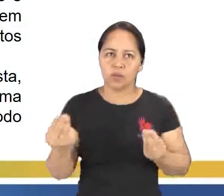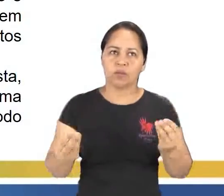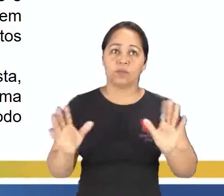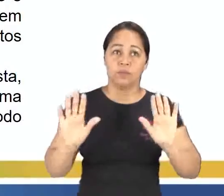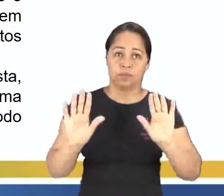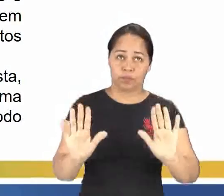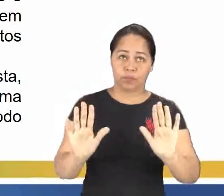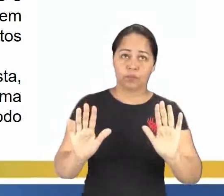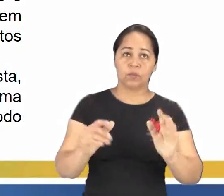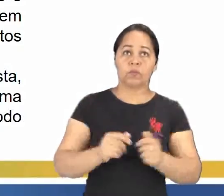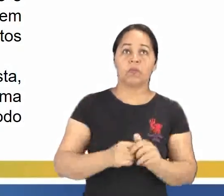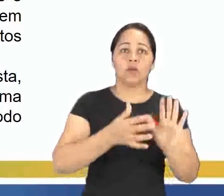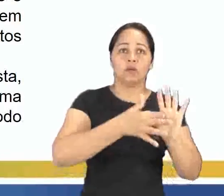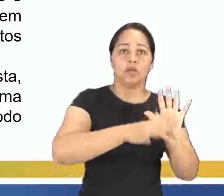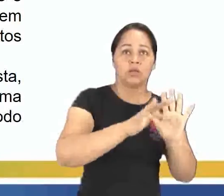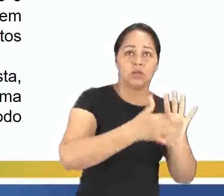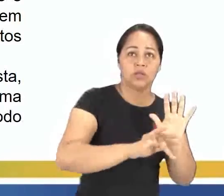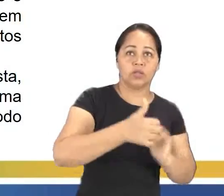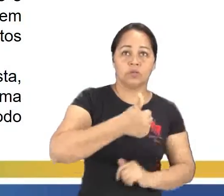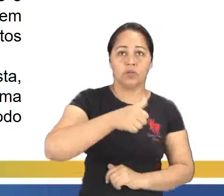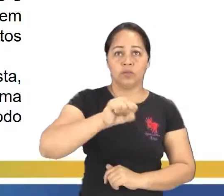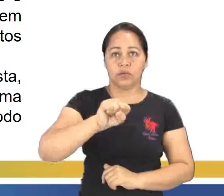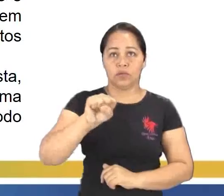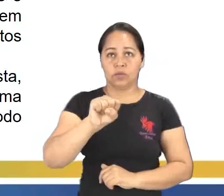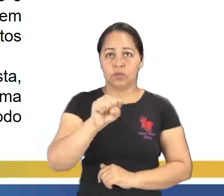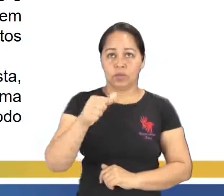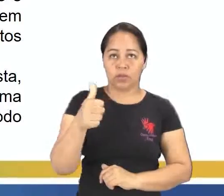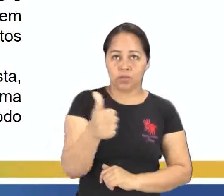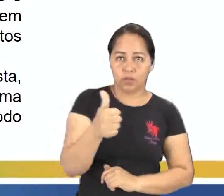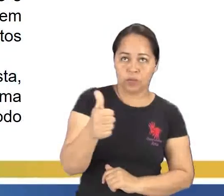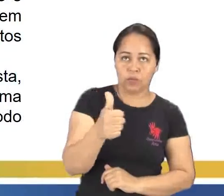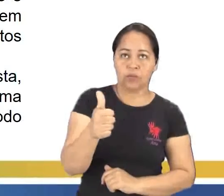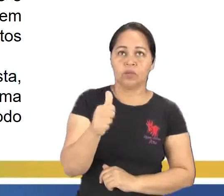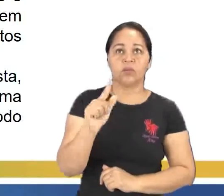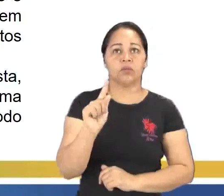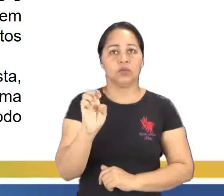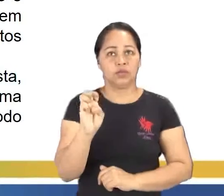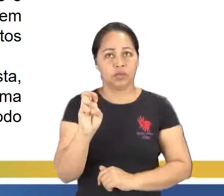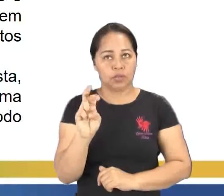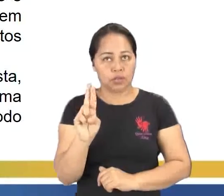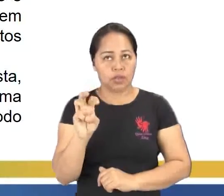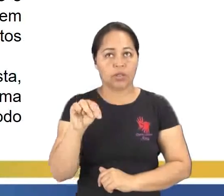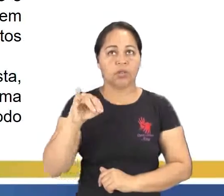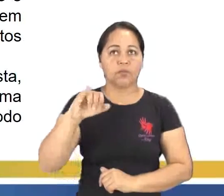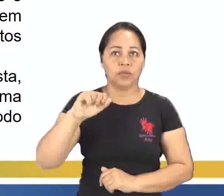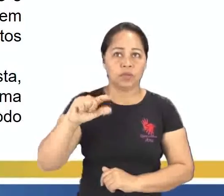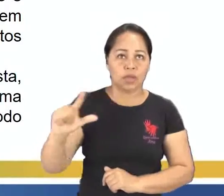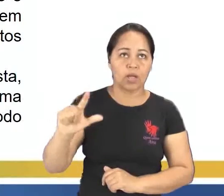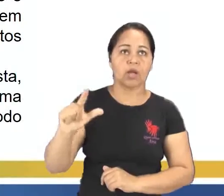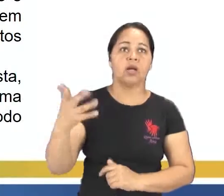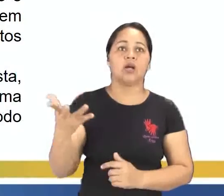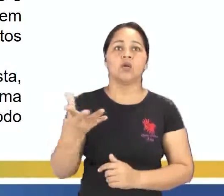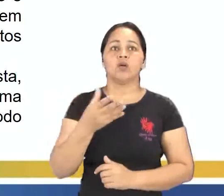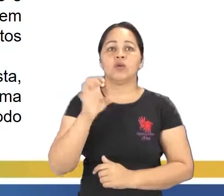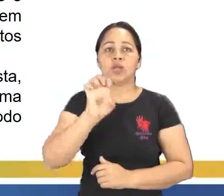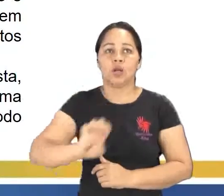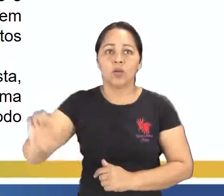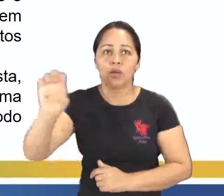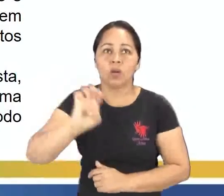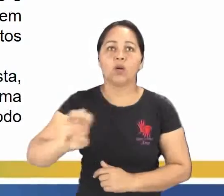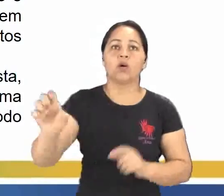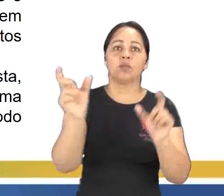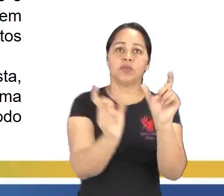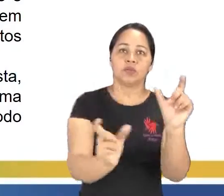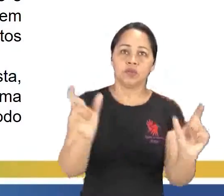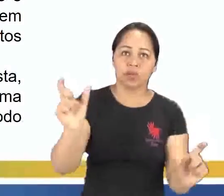Germinal e de Émile Zola na Europa. Perfeito. Personagens e cenários são mostrados